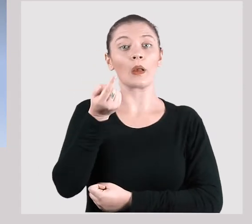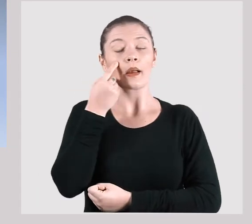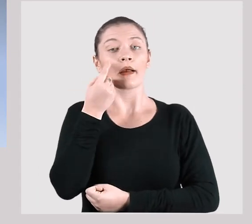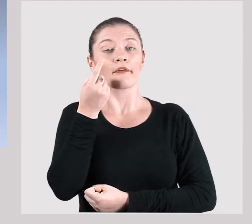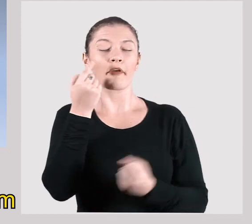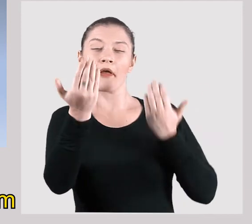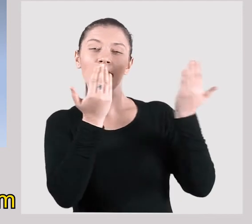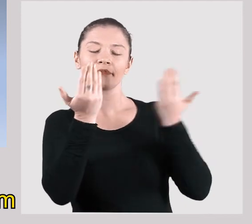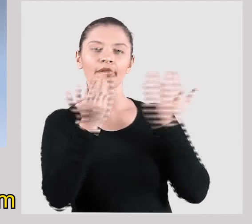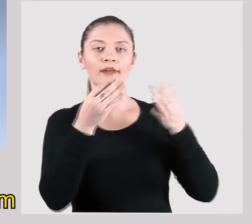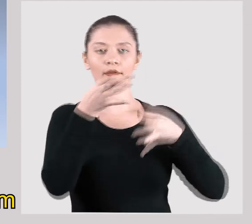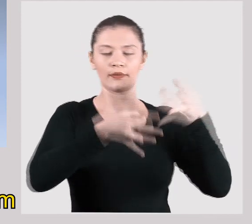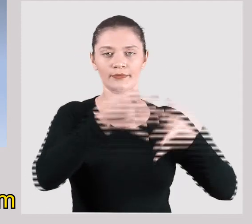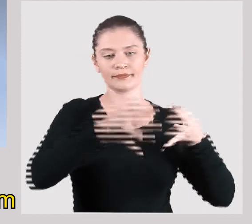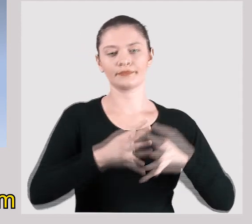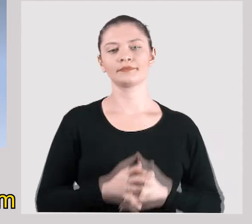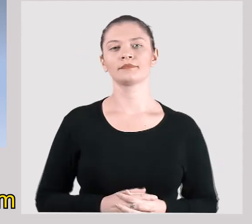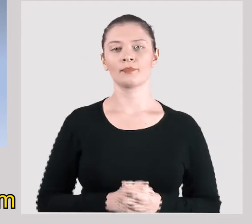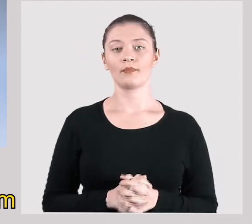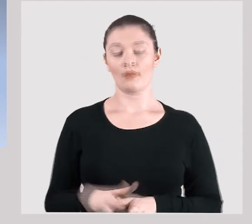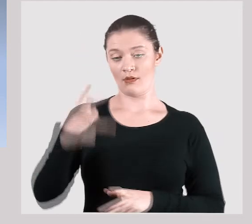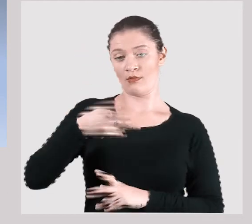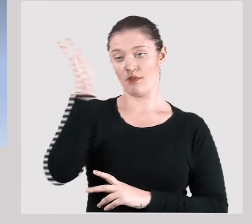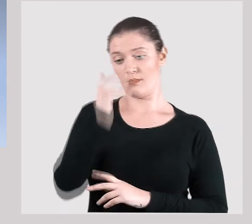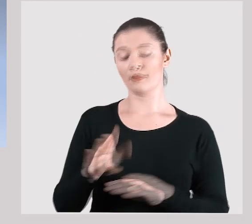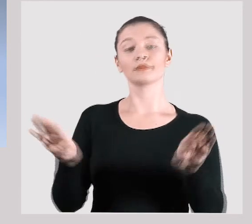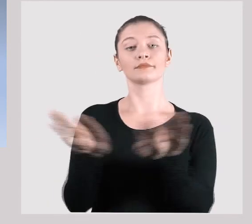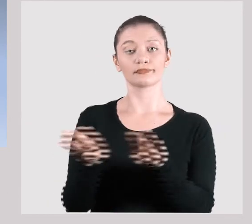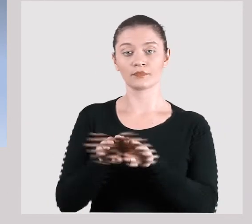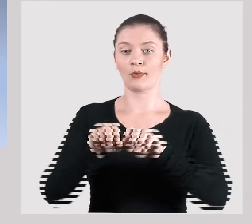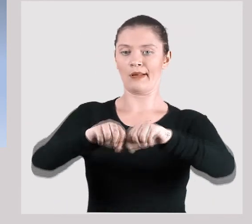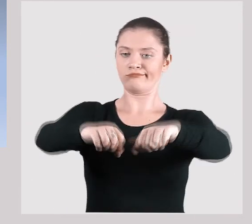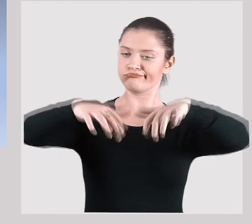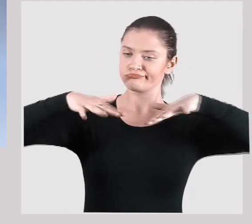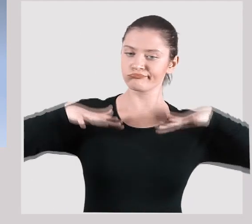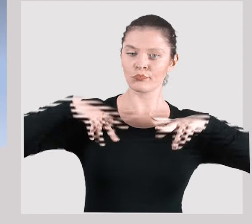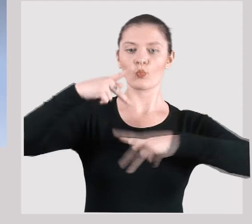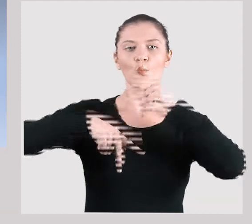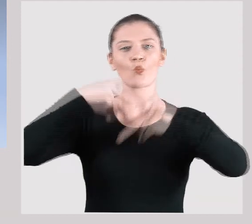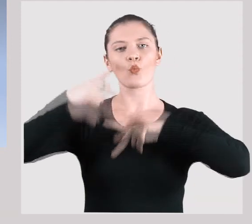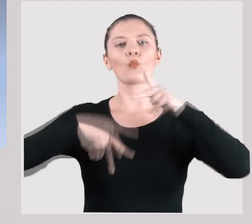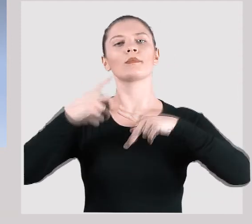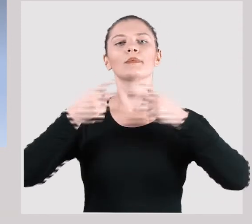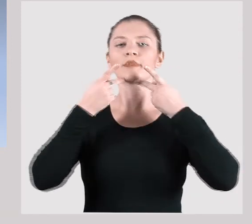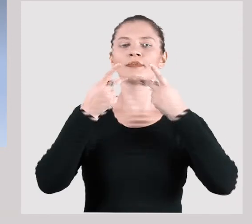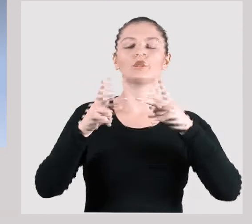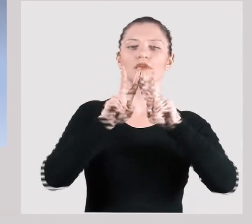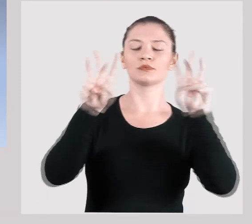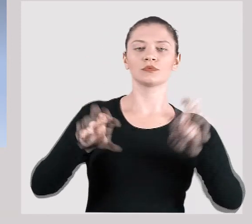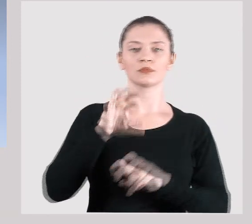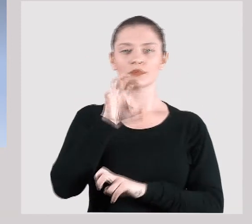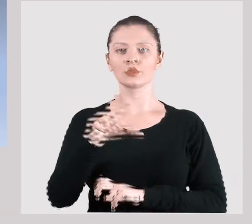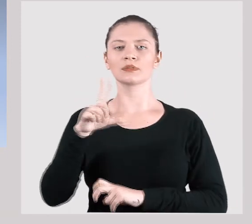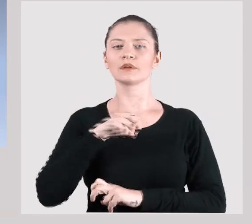criminal. Aqui no Brasil já foi feito também, então, uma audiência pública para falar sobre esse assunto, também tem jornadas sobre